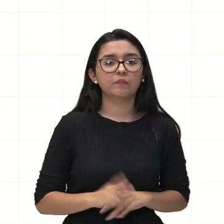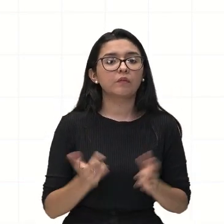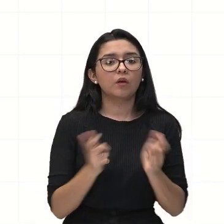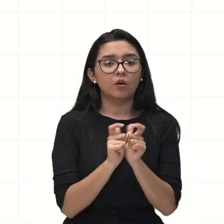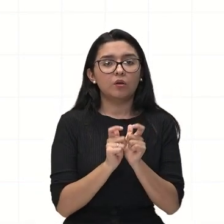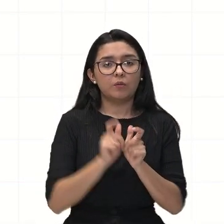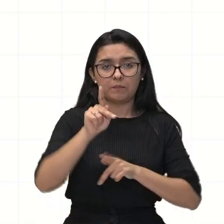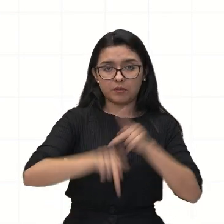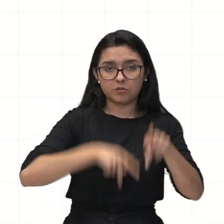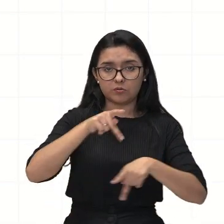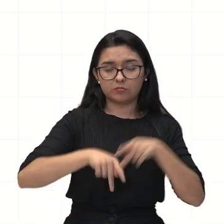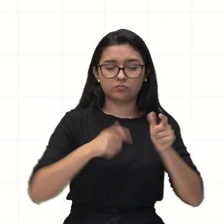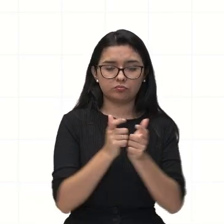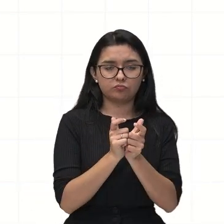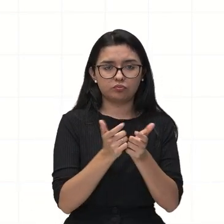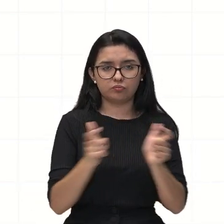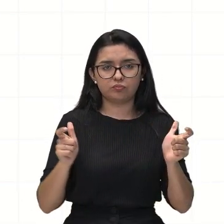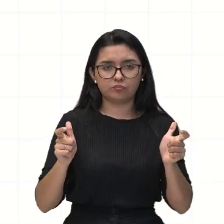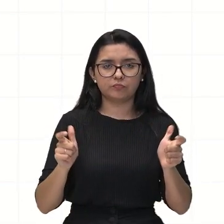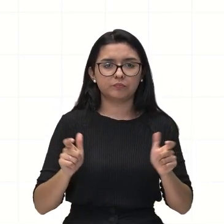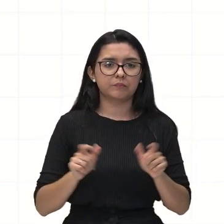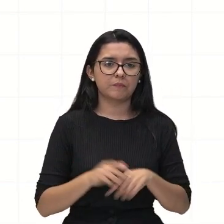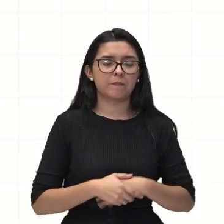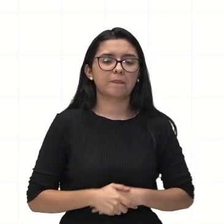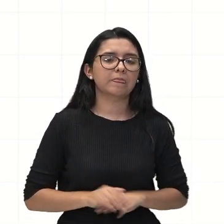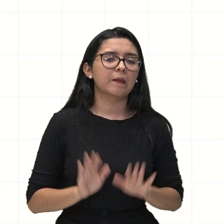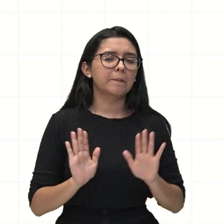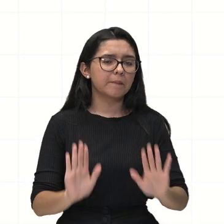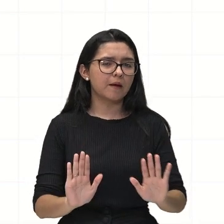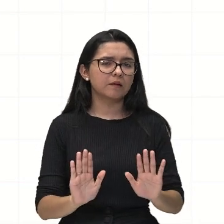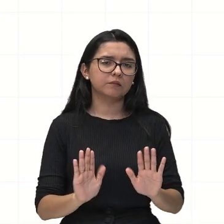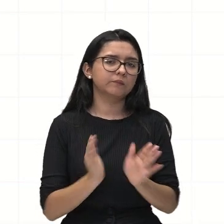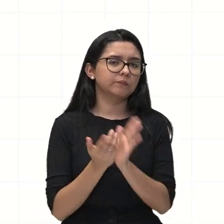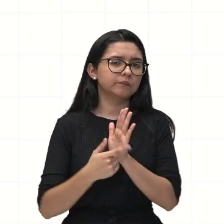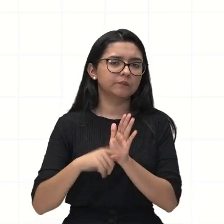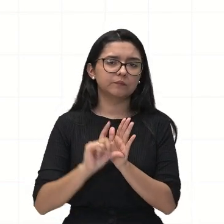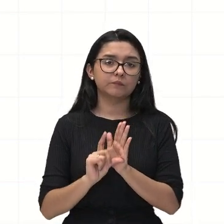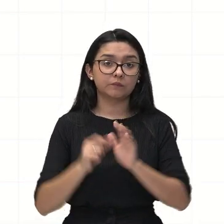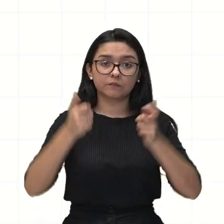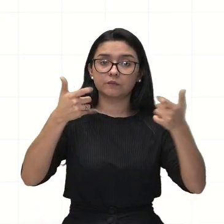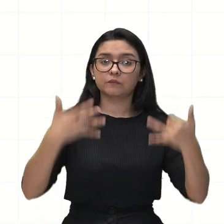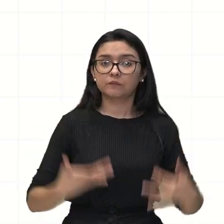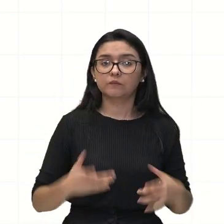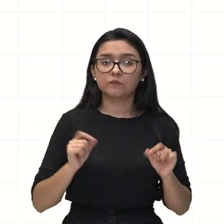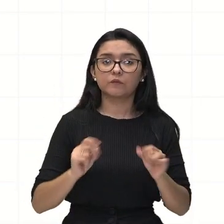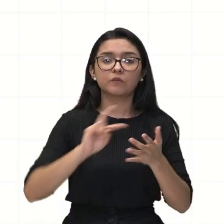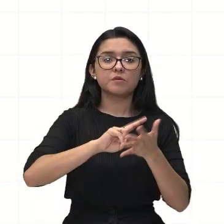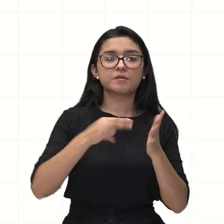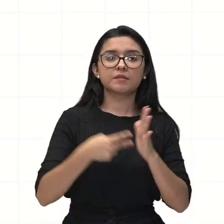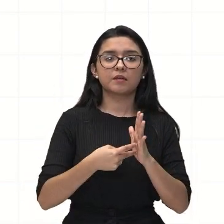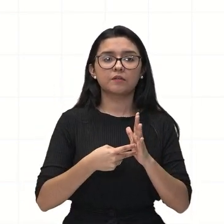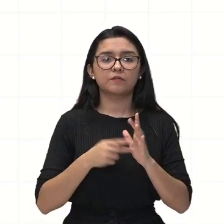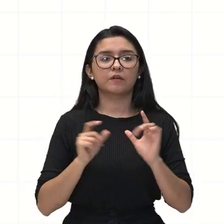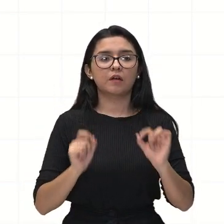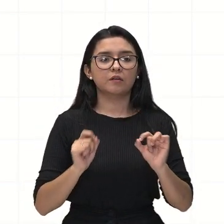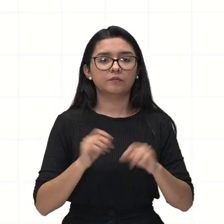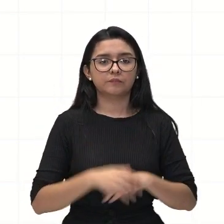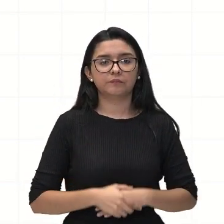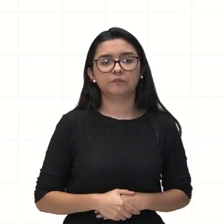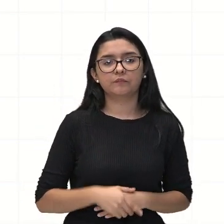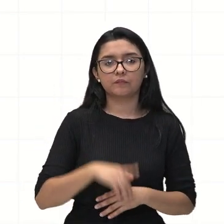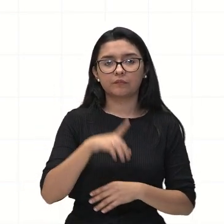da densidade demográfica. Pessoal, para começo de conversa, o que é que é